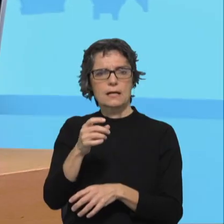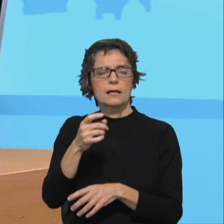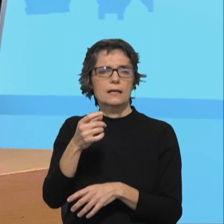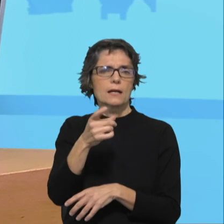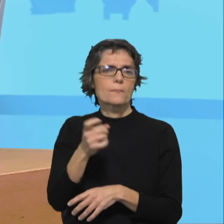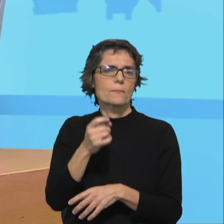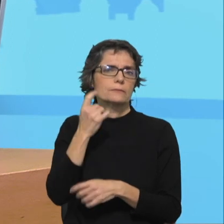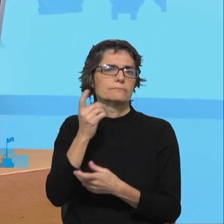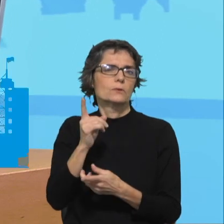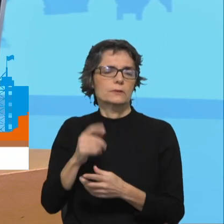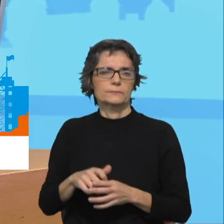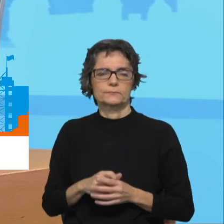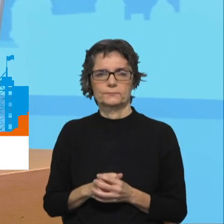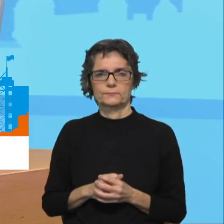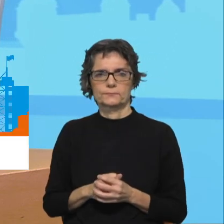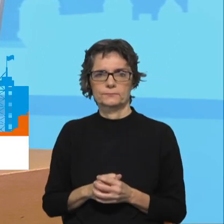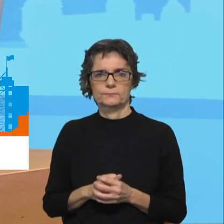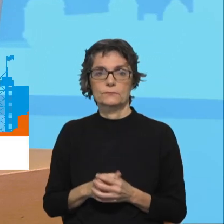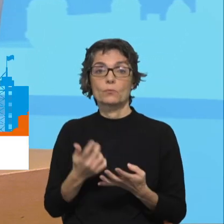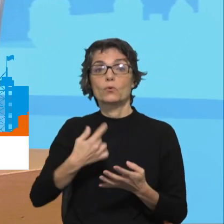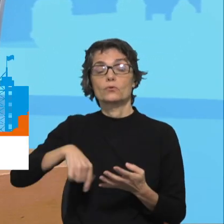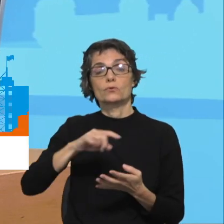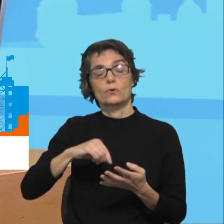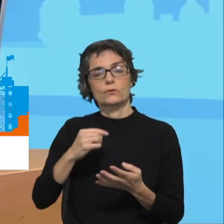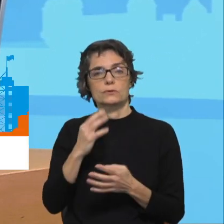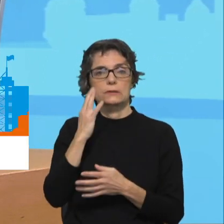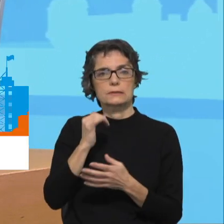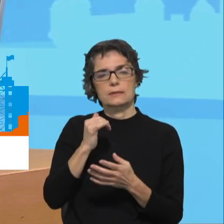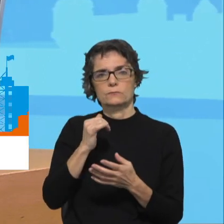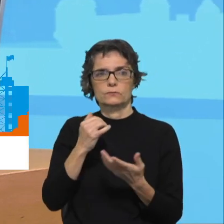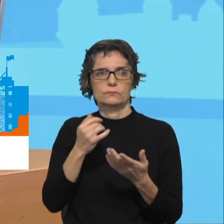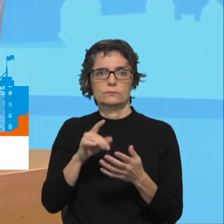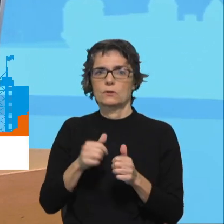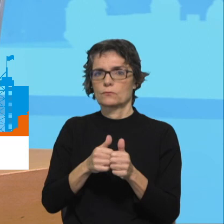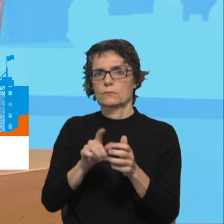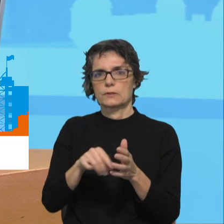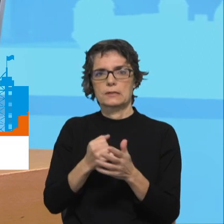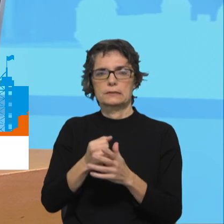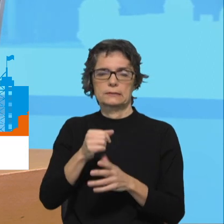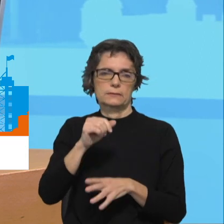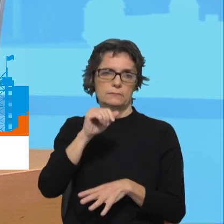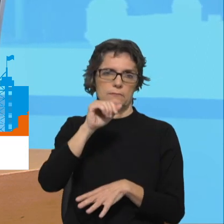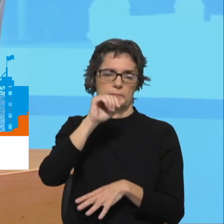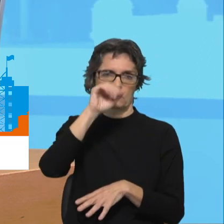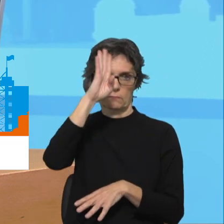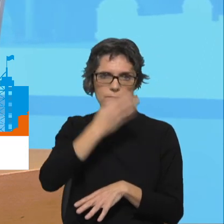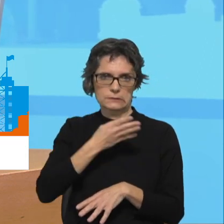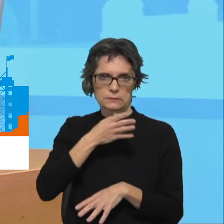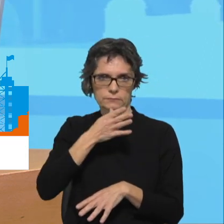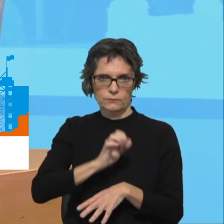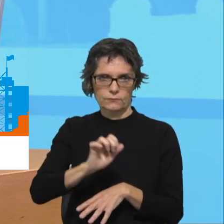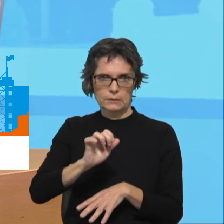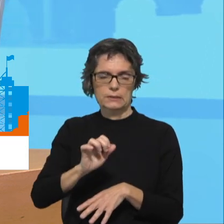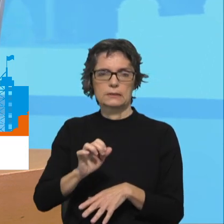nós procuramos salientar alguns aspectos desta mensagem do Papa para o Dia Internacional da Paz e, neste caso, portanto, esta